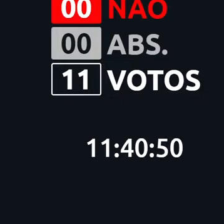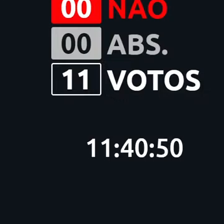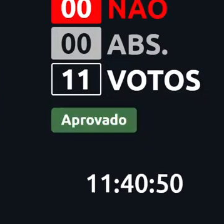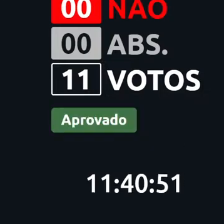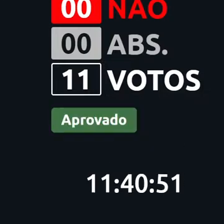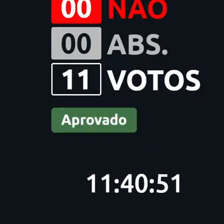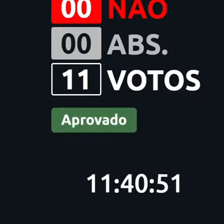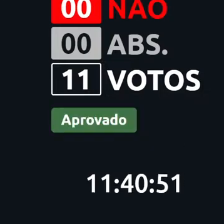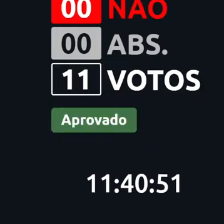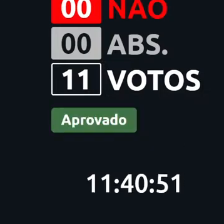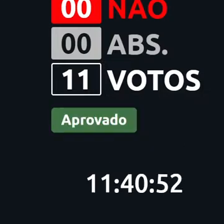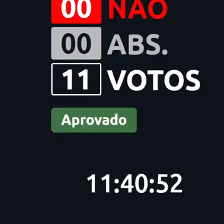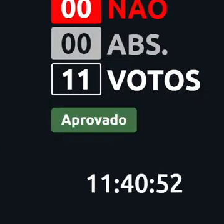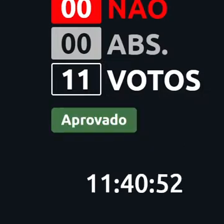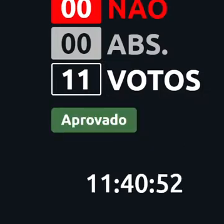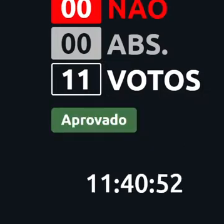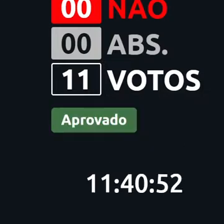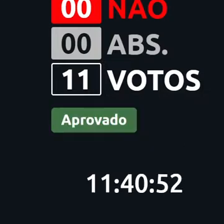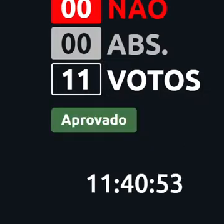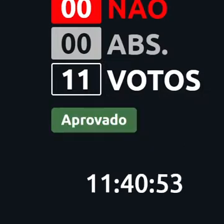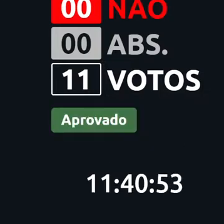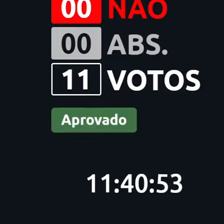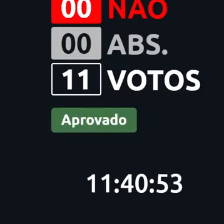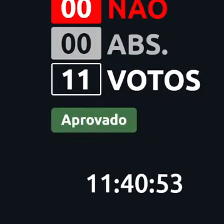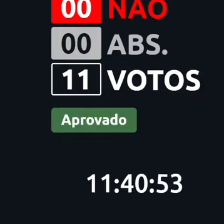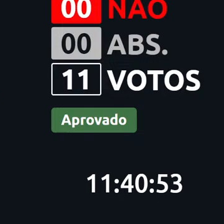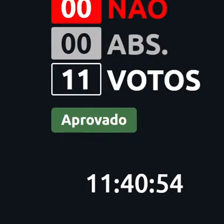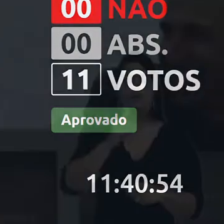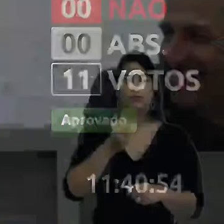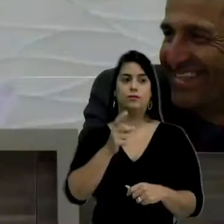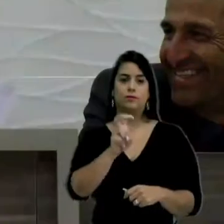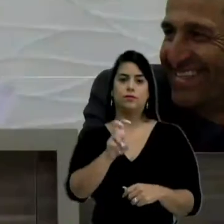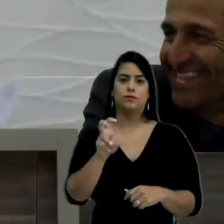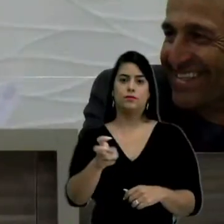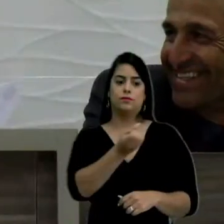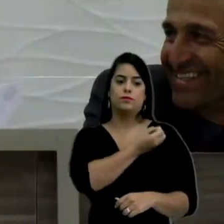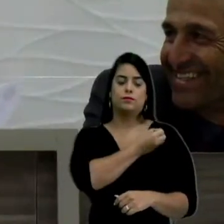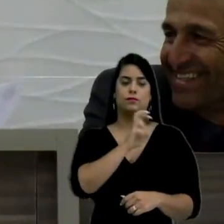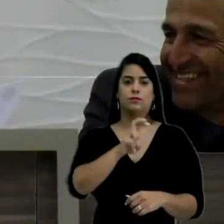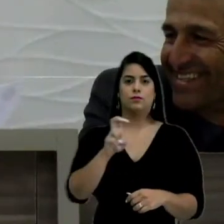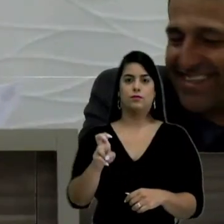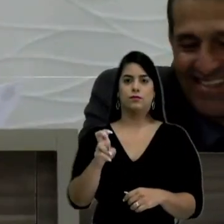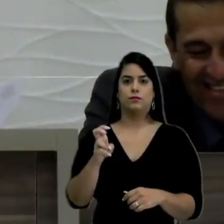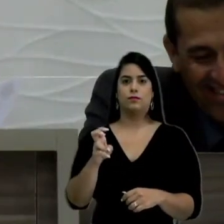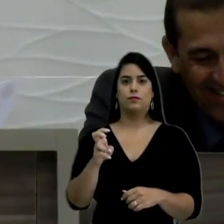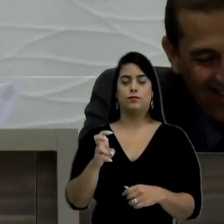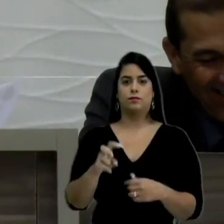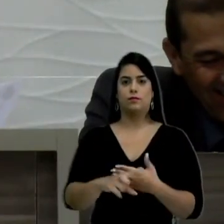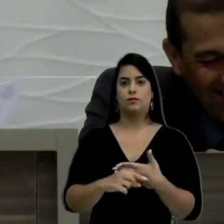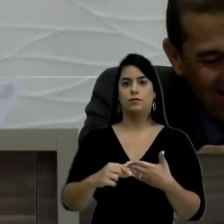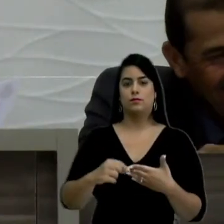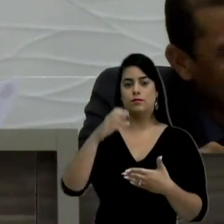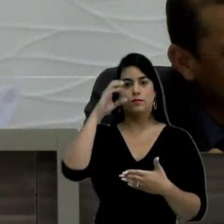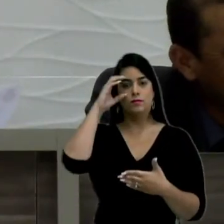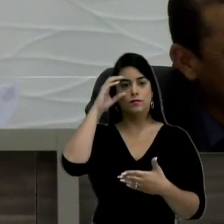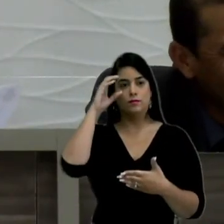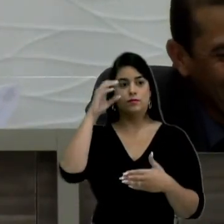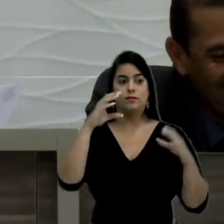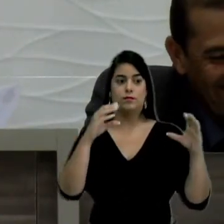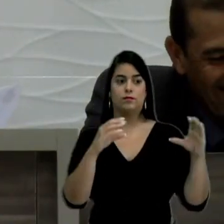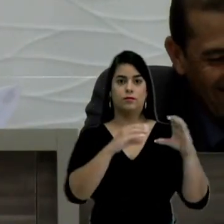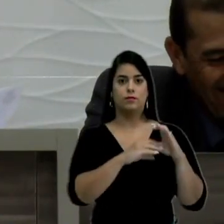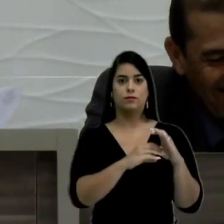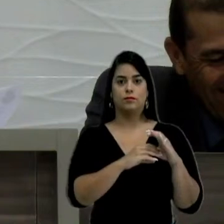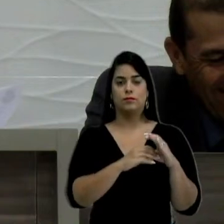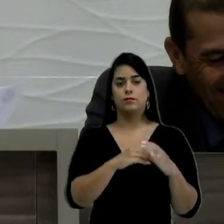11 votos aprovados por unanimidade. Indicação 55 da vereadora Cícera da Rua Nova, que indica a compensa que proceda